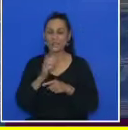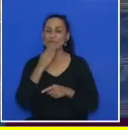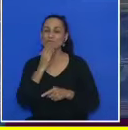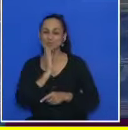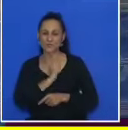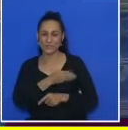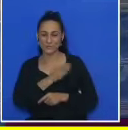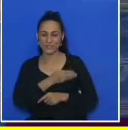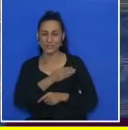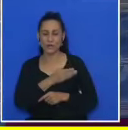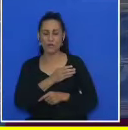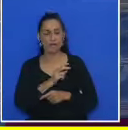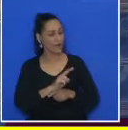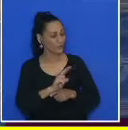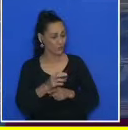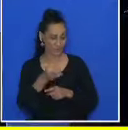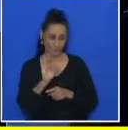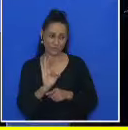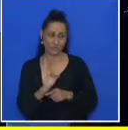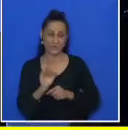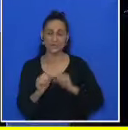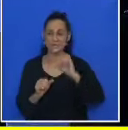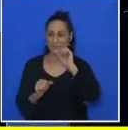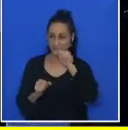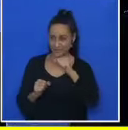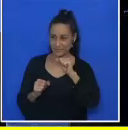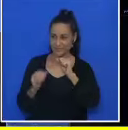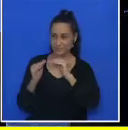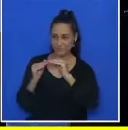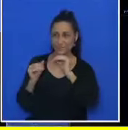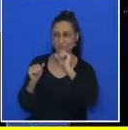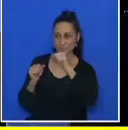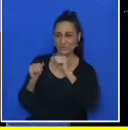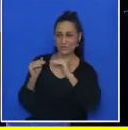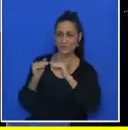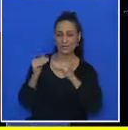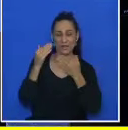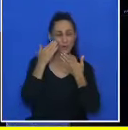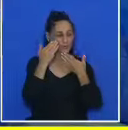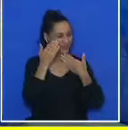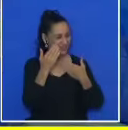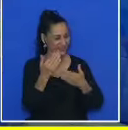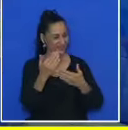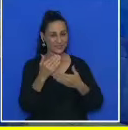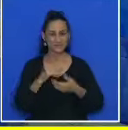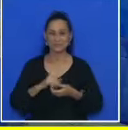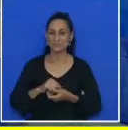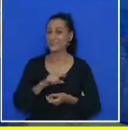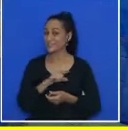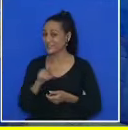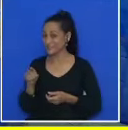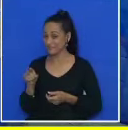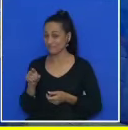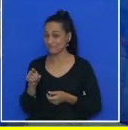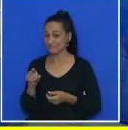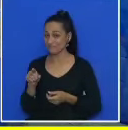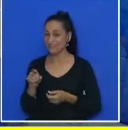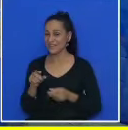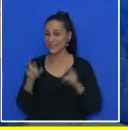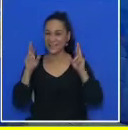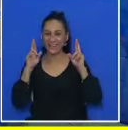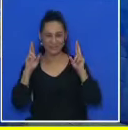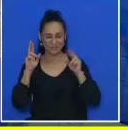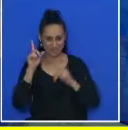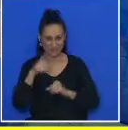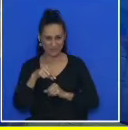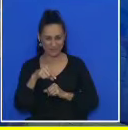Coração. Auditoras, confirmam? Sim, confirmo. Sim, confirmo. Obrigado. E aí? Era o que